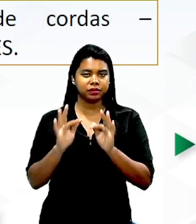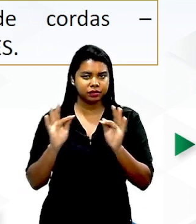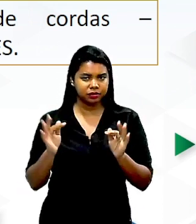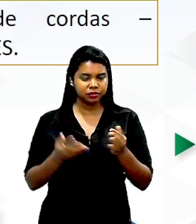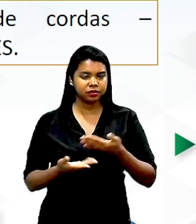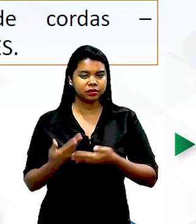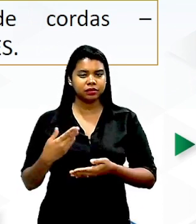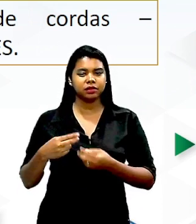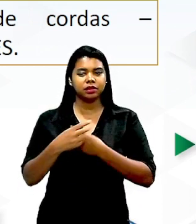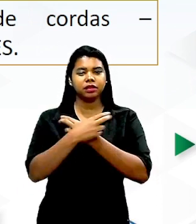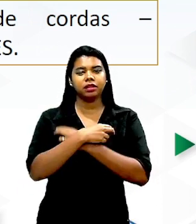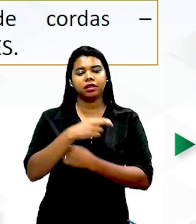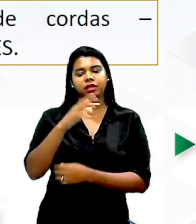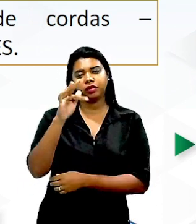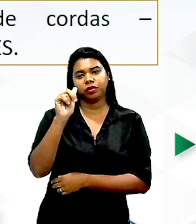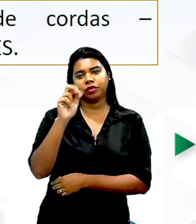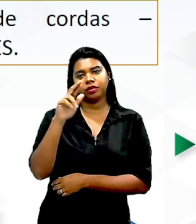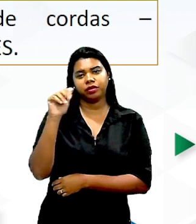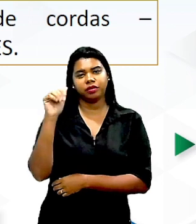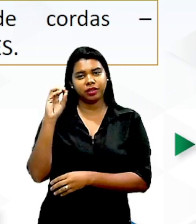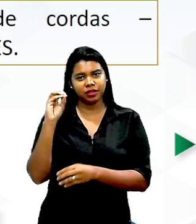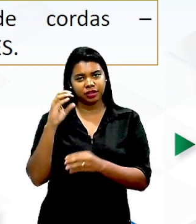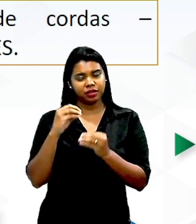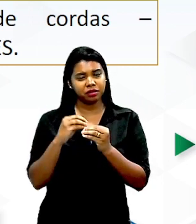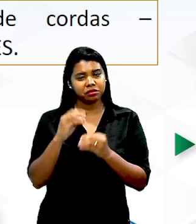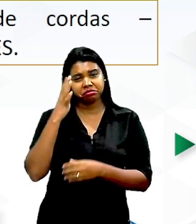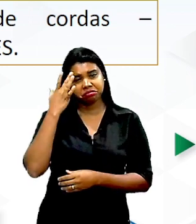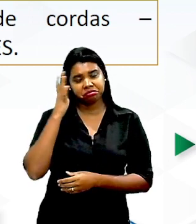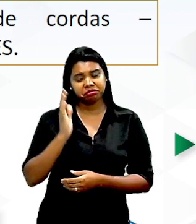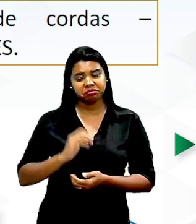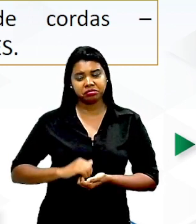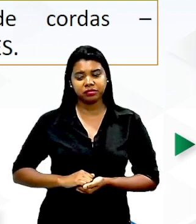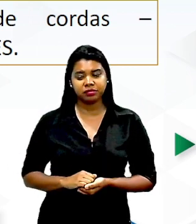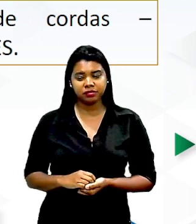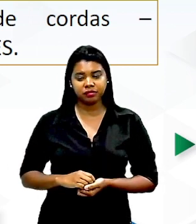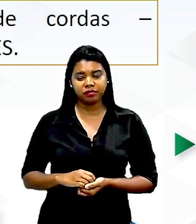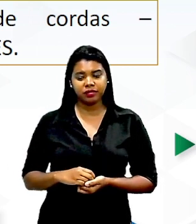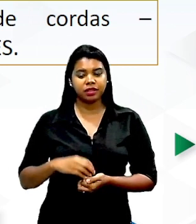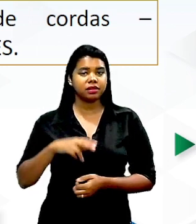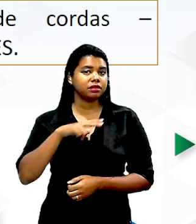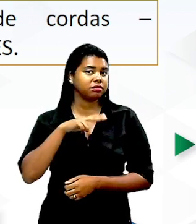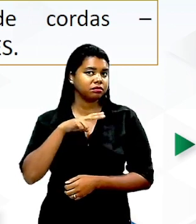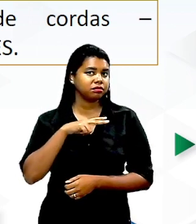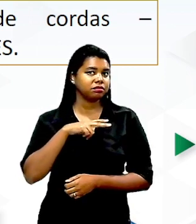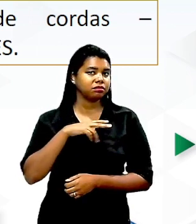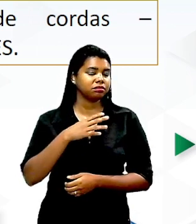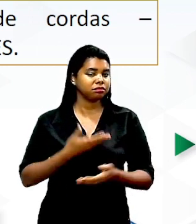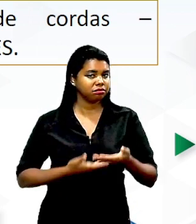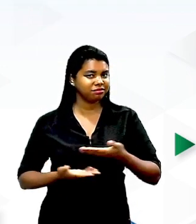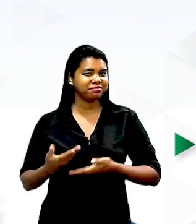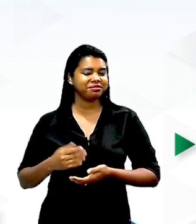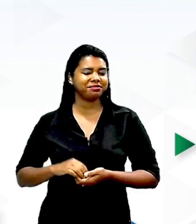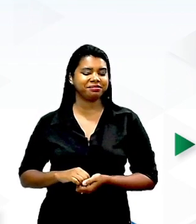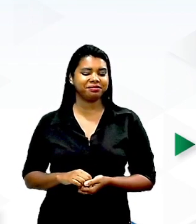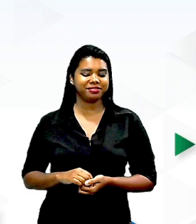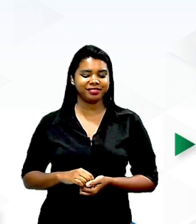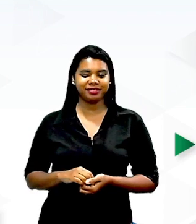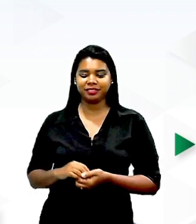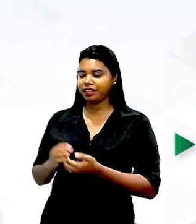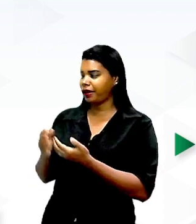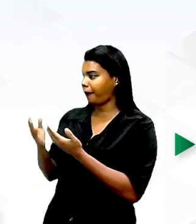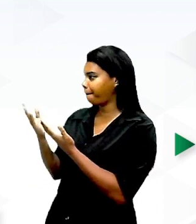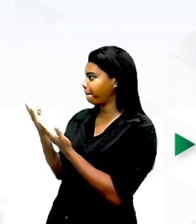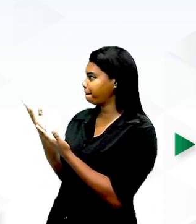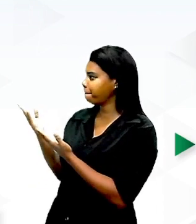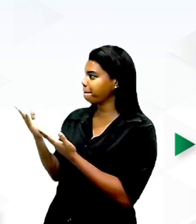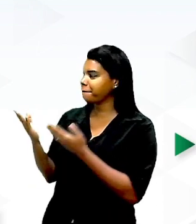do faraó. Não sei se eram funcionários públicos ou se eram privados. Eu sei que eram funcionários, tá bom? E aí a gente vai